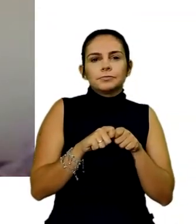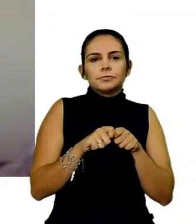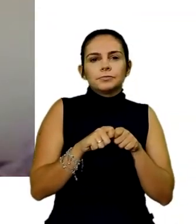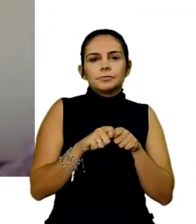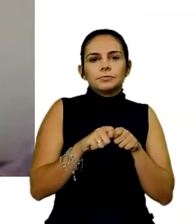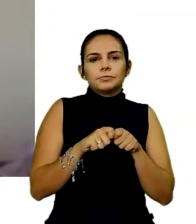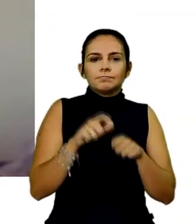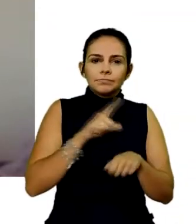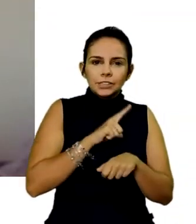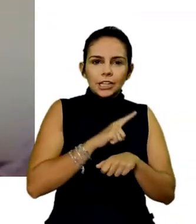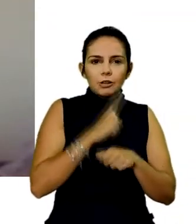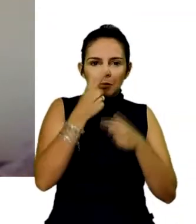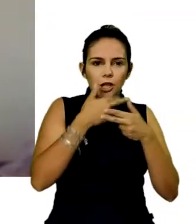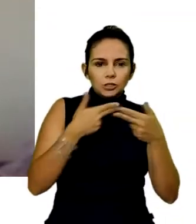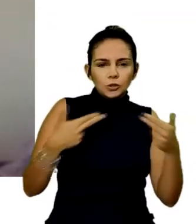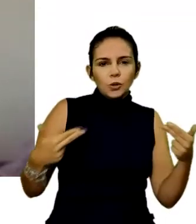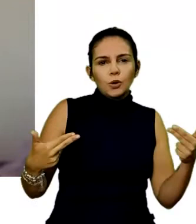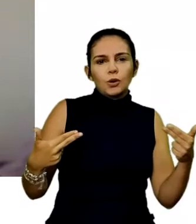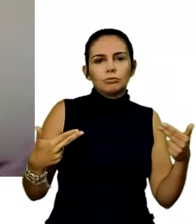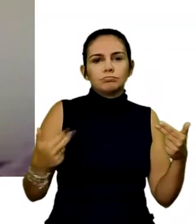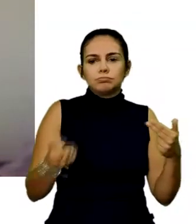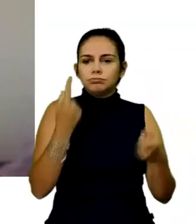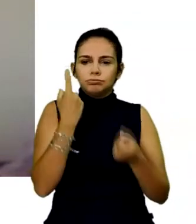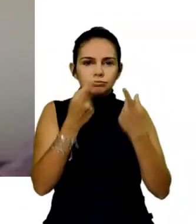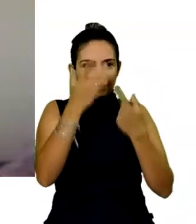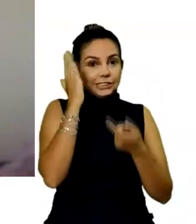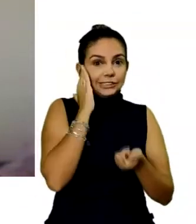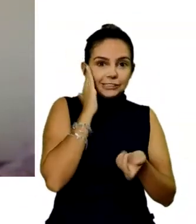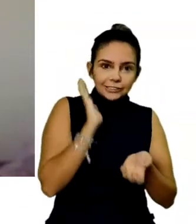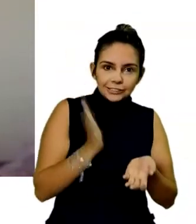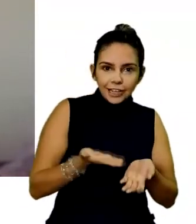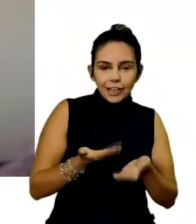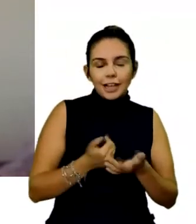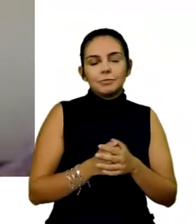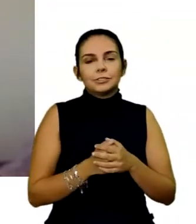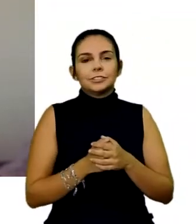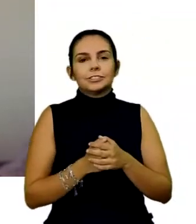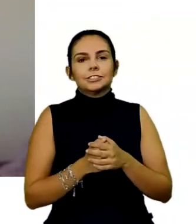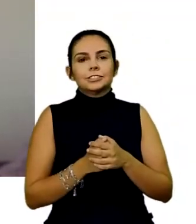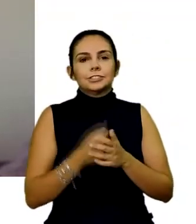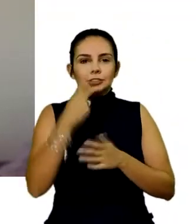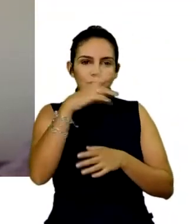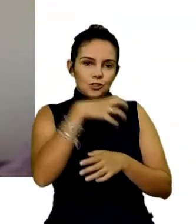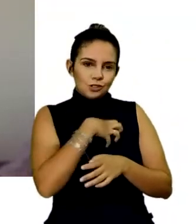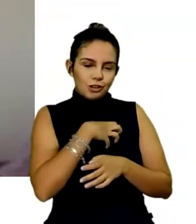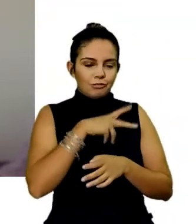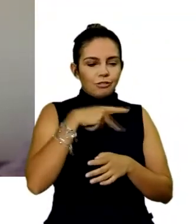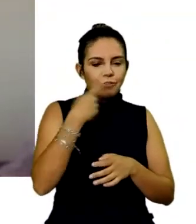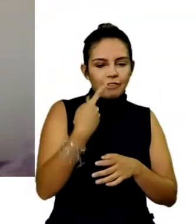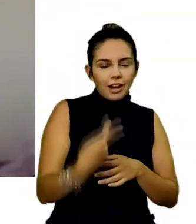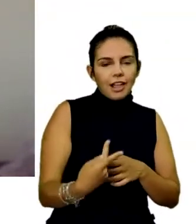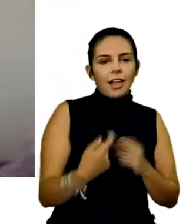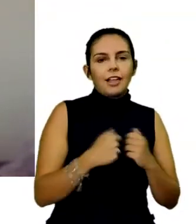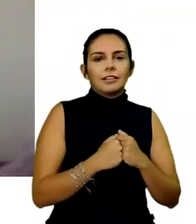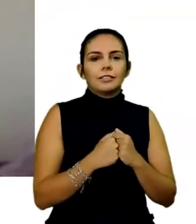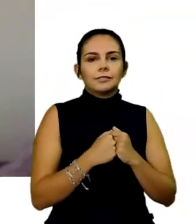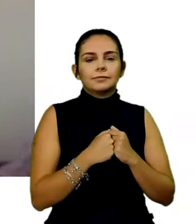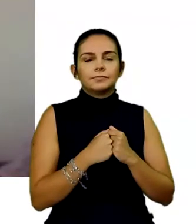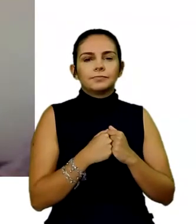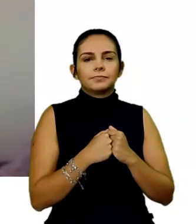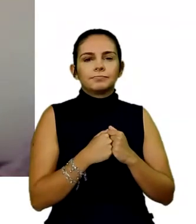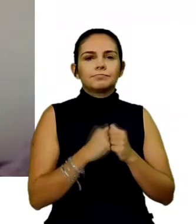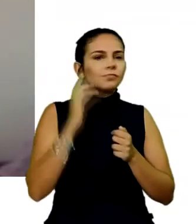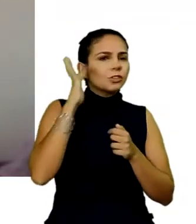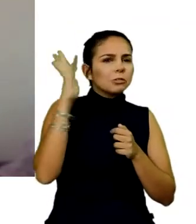E tem, assim, umas coisinhas que você sabe, que a sua maneira de dizer, a questão